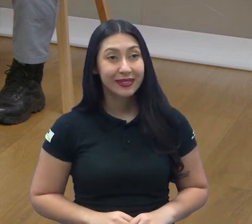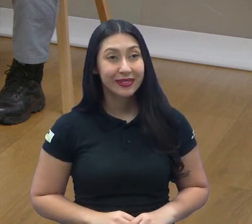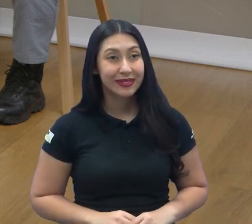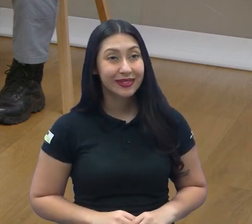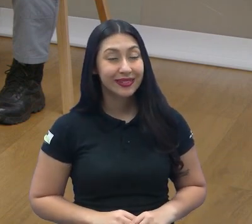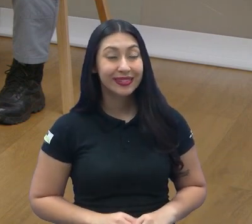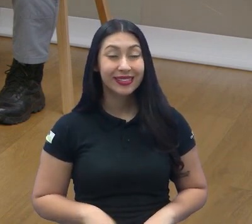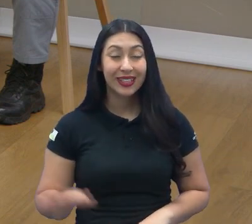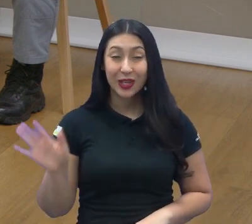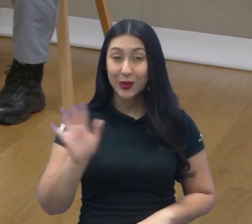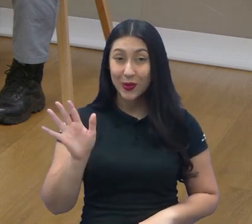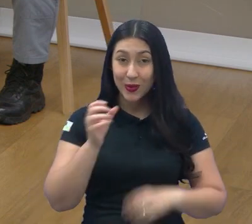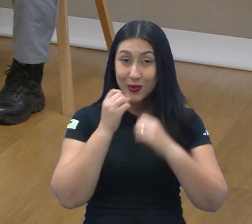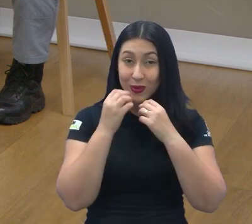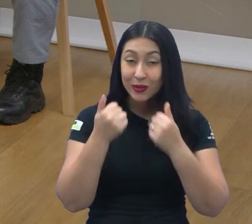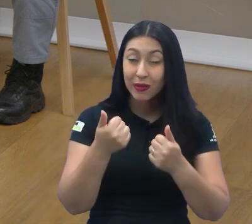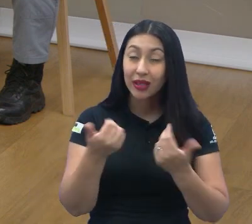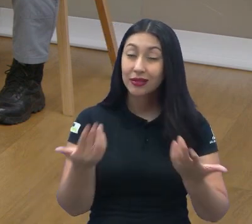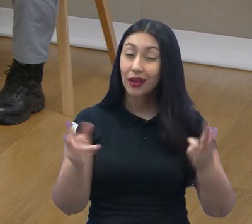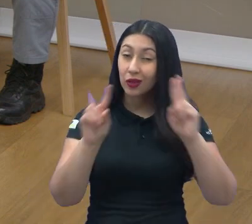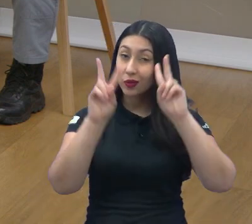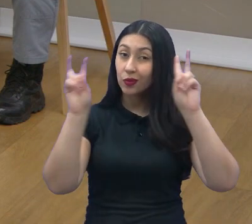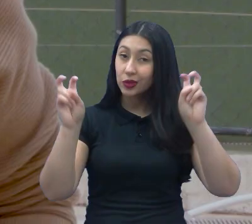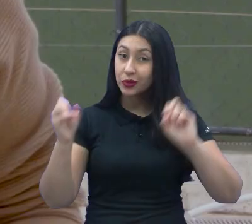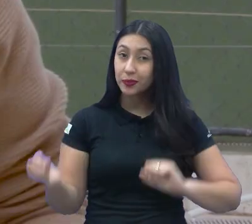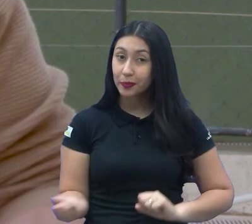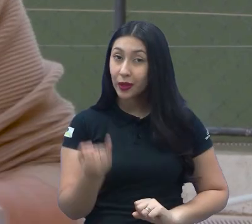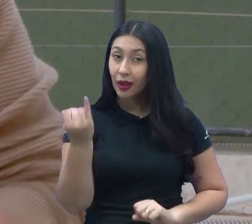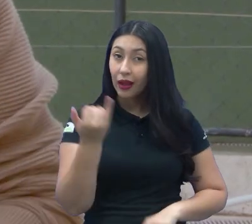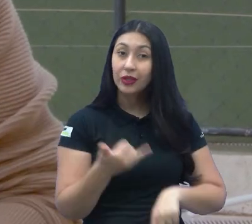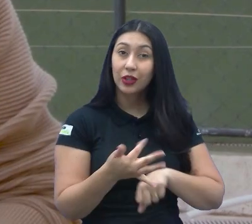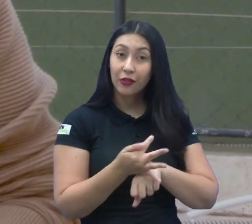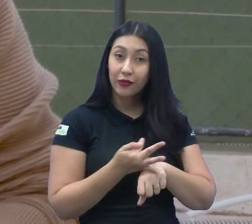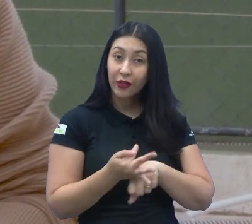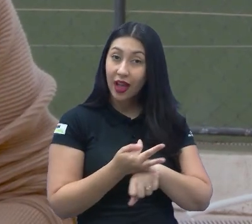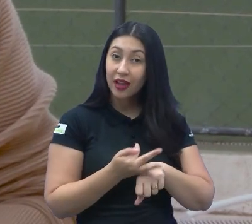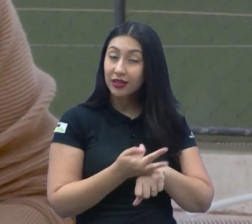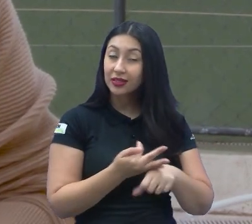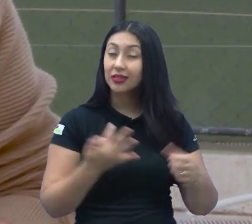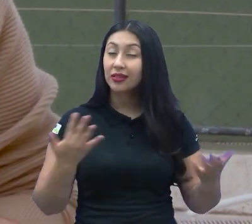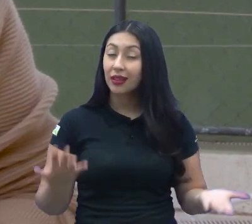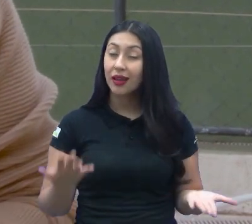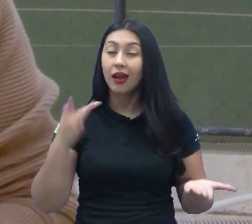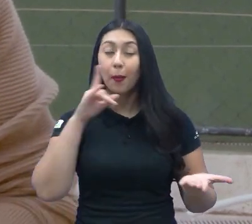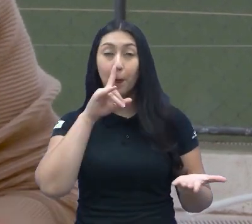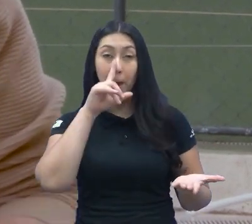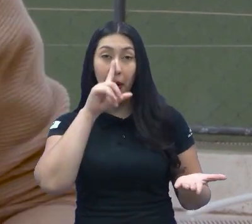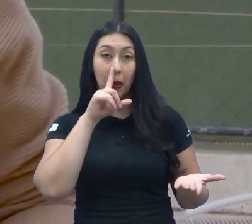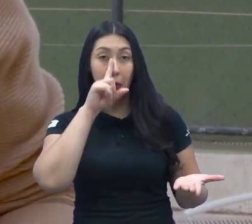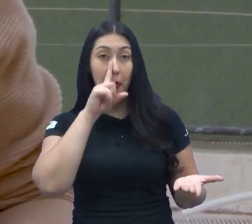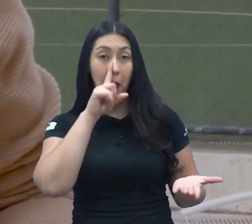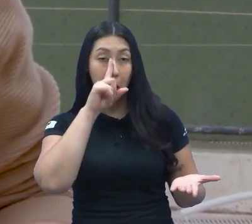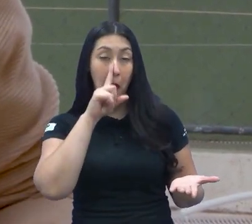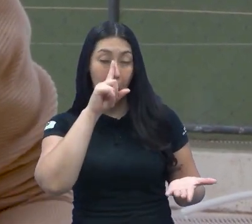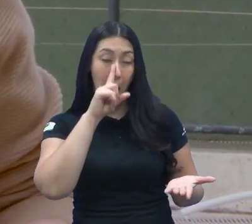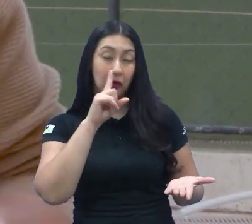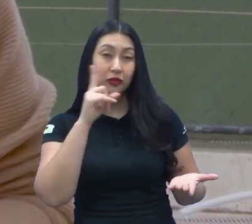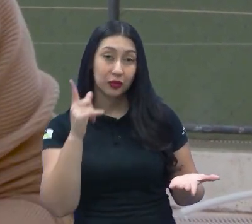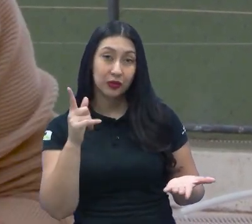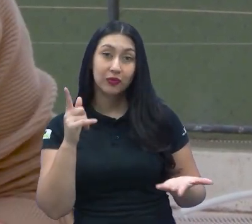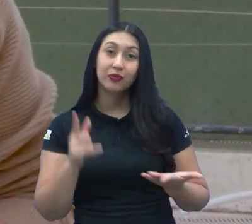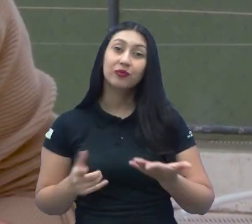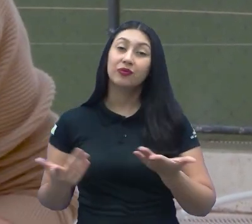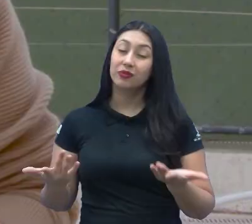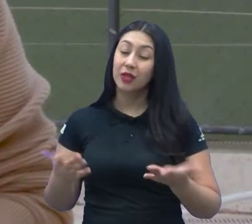Olá, Gi, tudo bem? Assunto muito bacana hoje, férias, né? E os riscos que pode ocasionar umas férias para